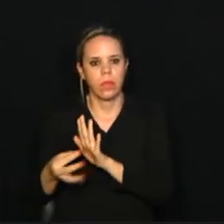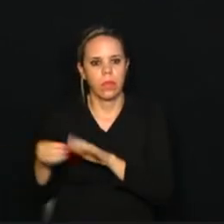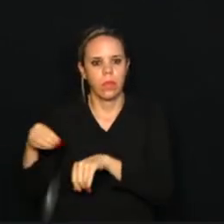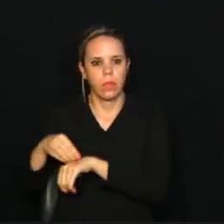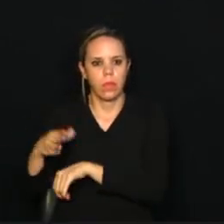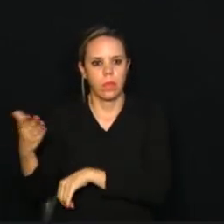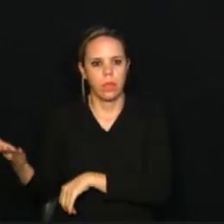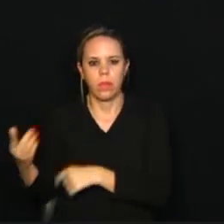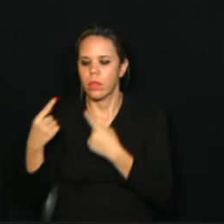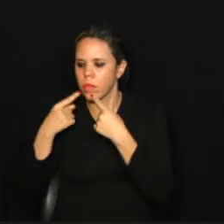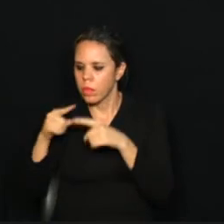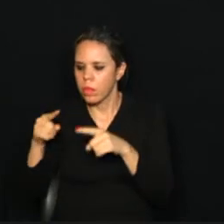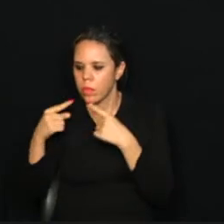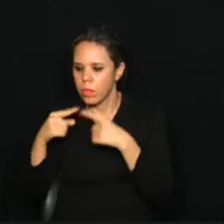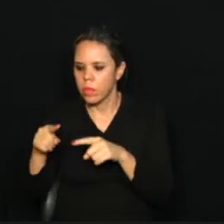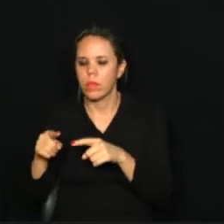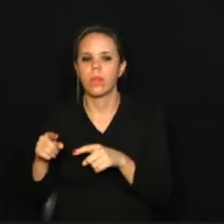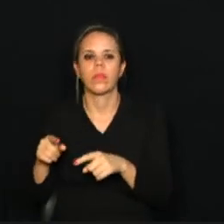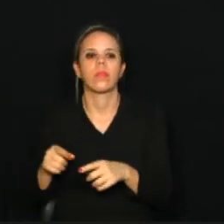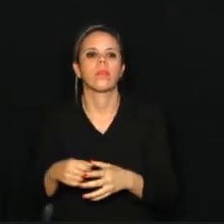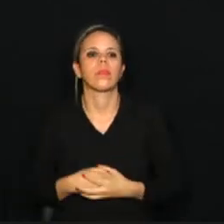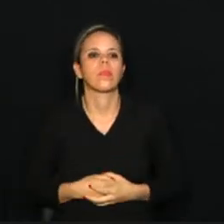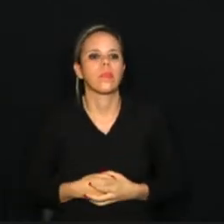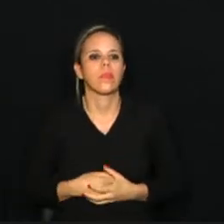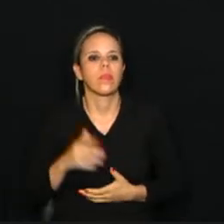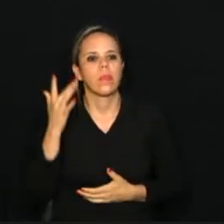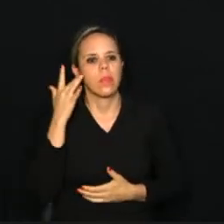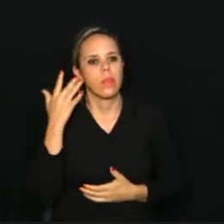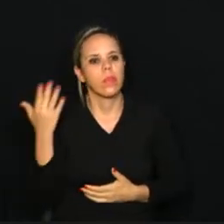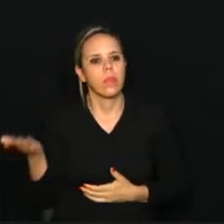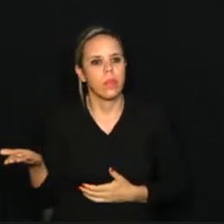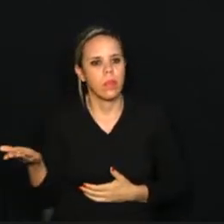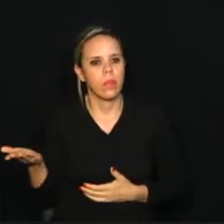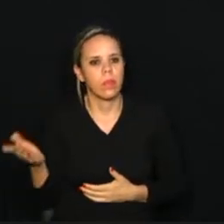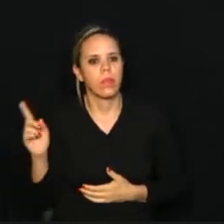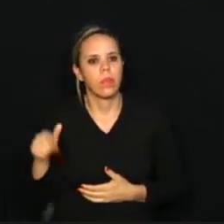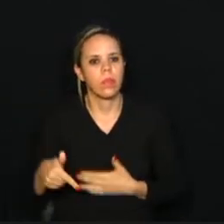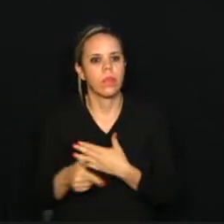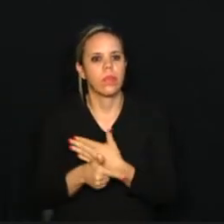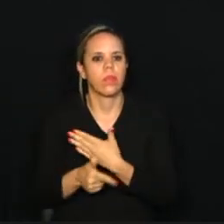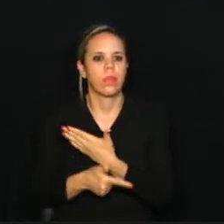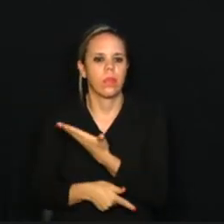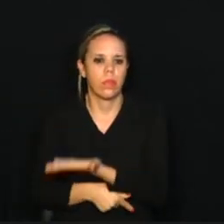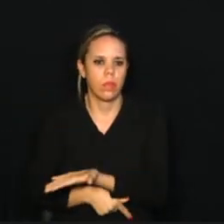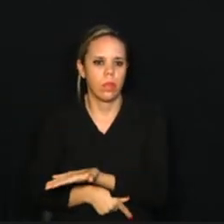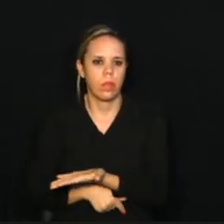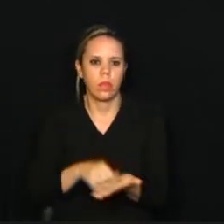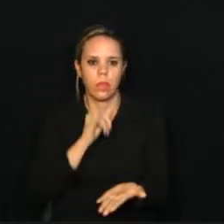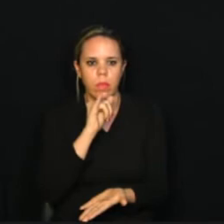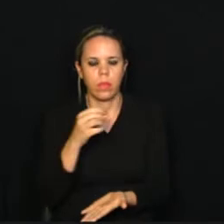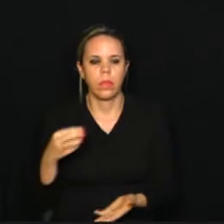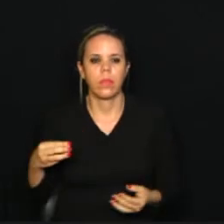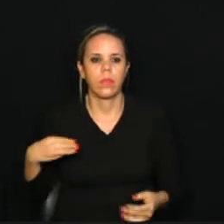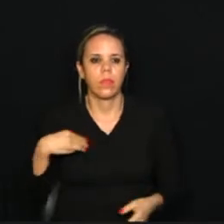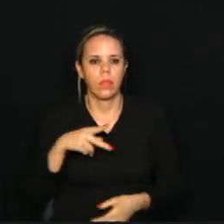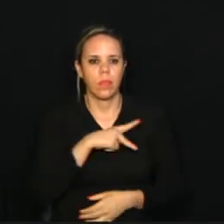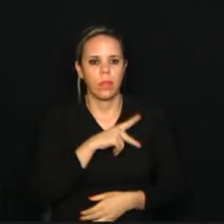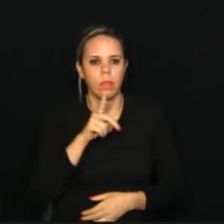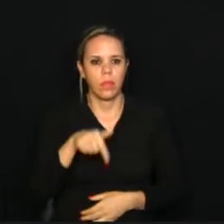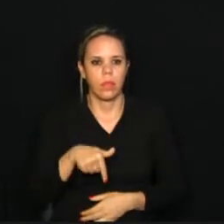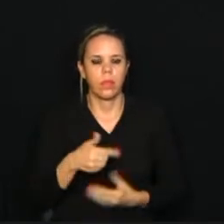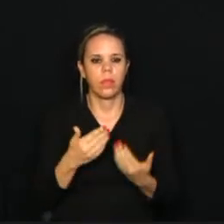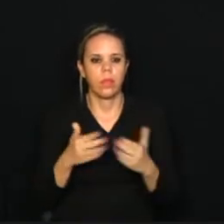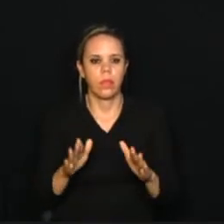sugestões, reclamações, mas eu acho que é esse o papel, né? Então, dizer que o Ministério Público aí está de